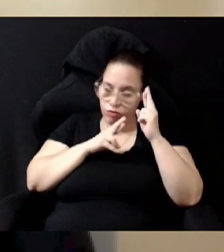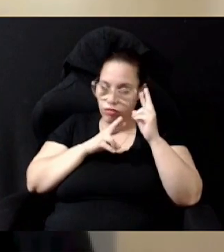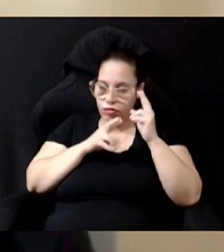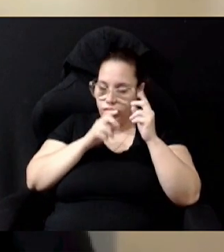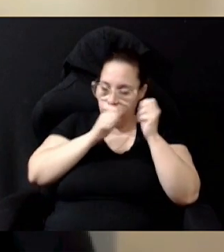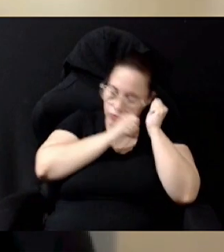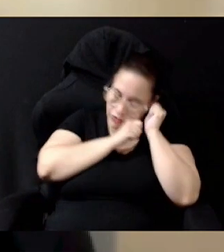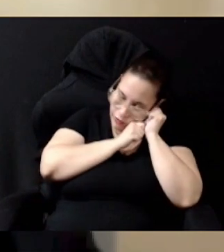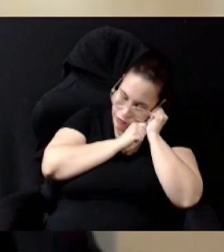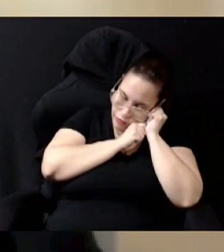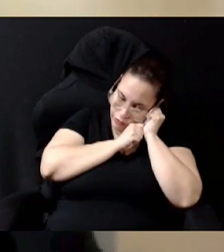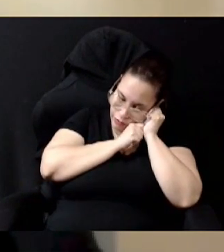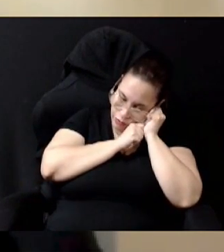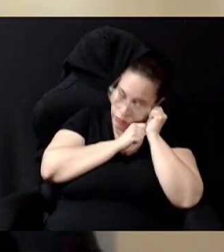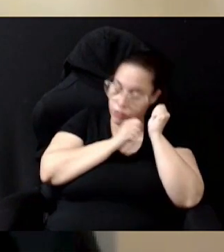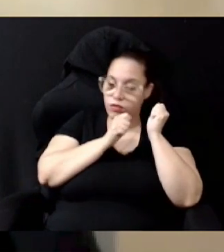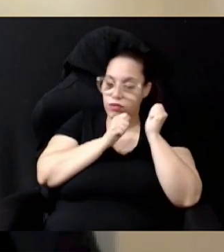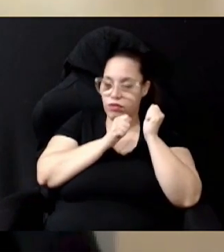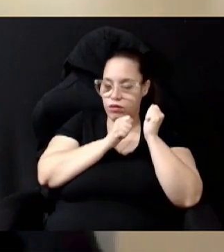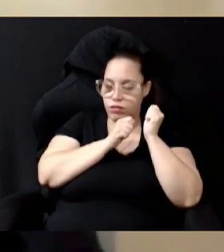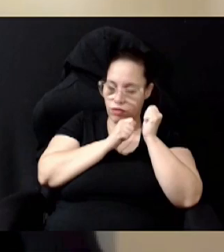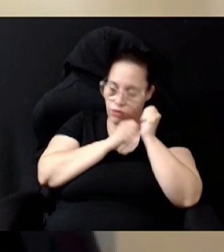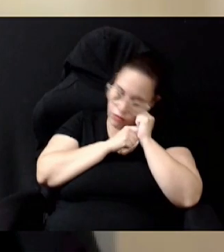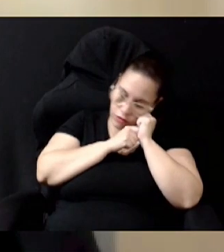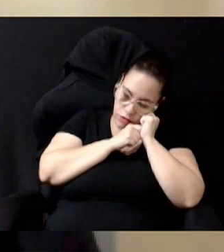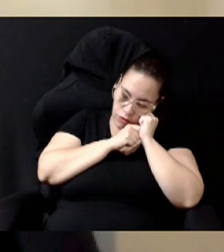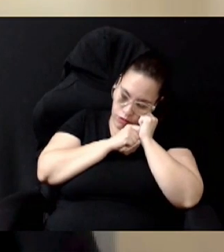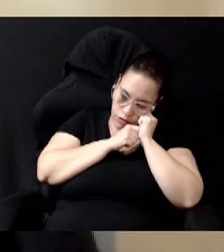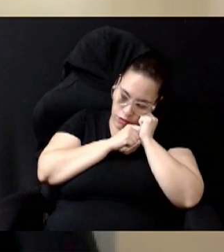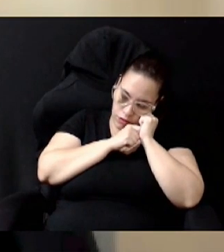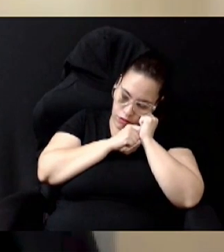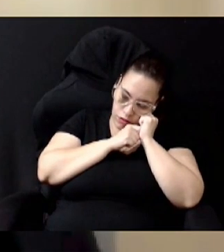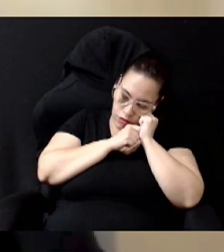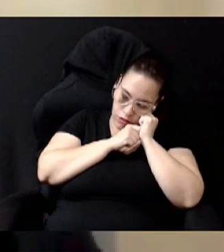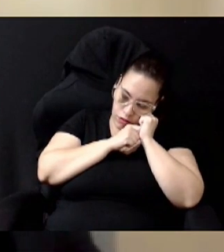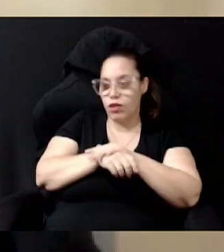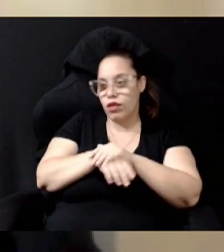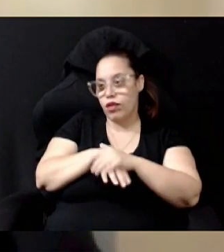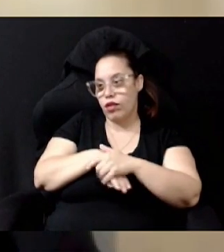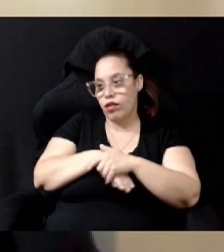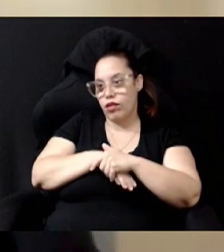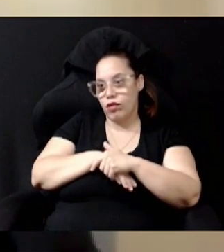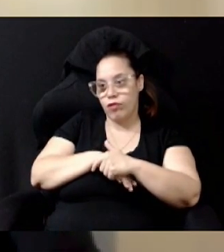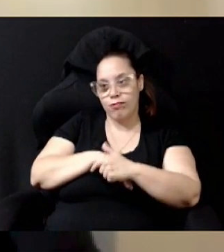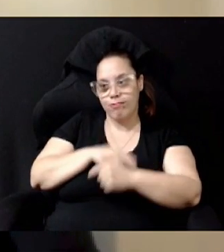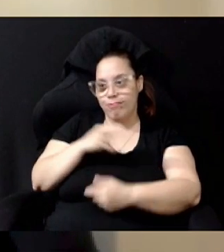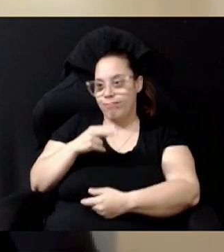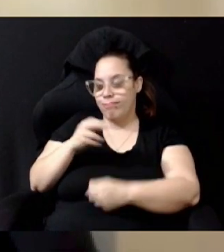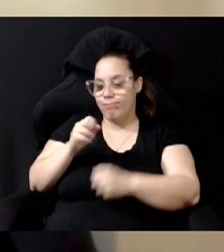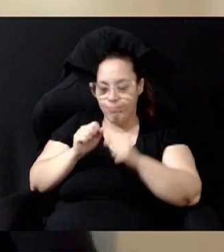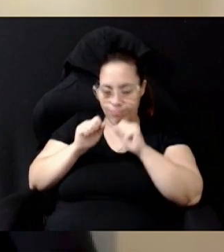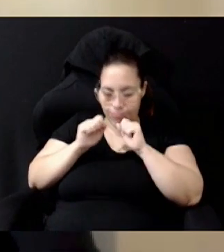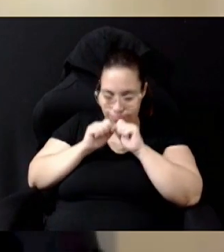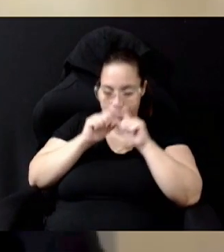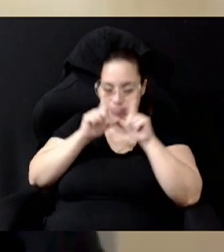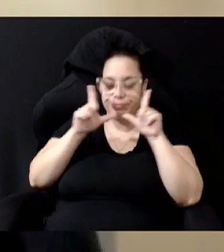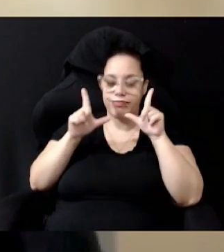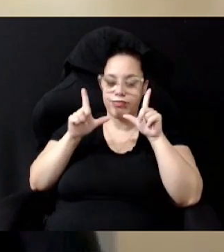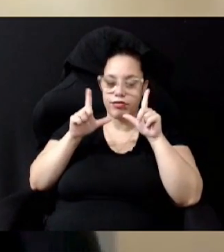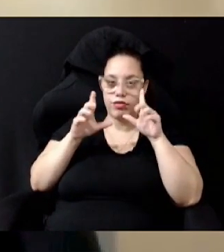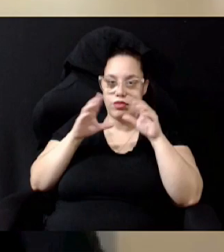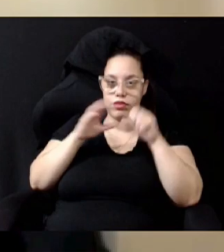exemplo, tente imaginar uma condição absolutamente corriqueira. Você acorda no meio da noite, acorda